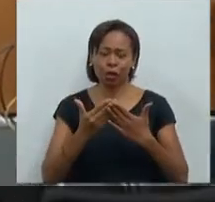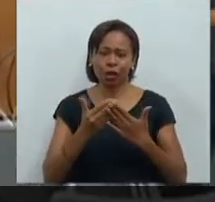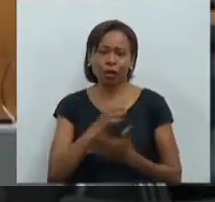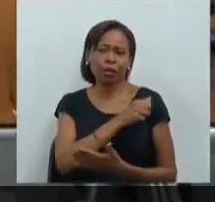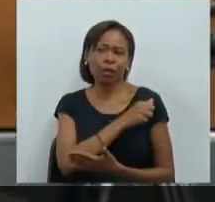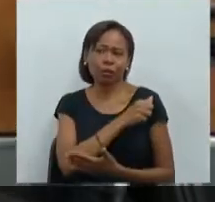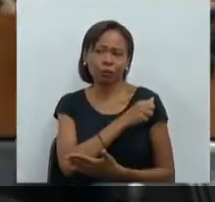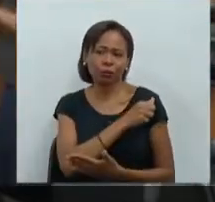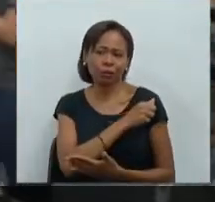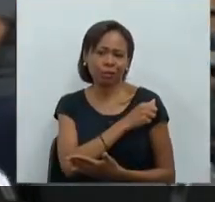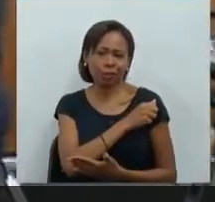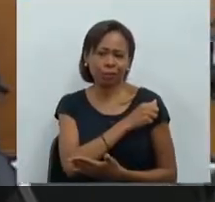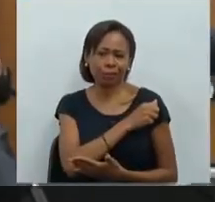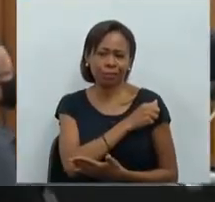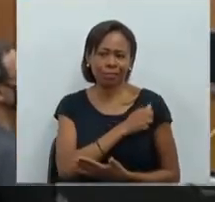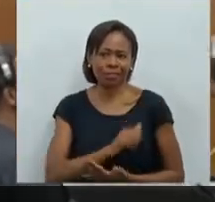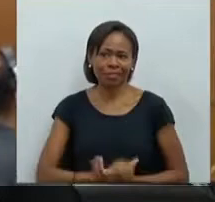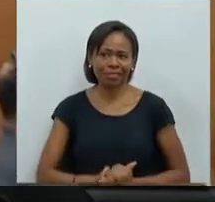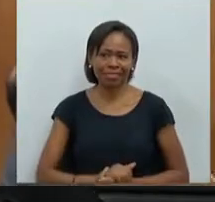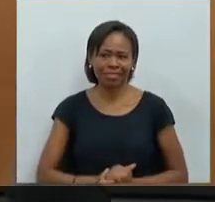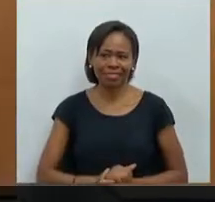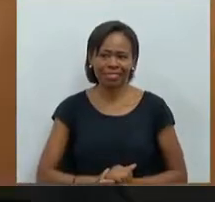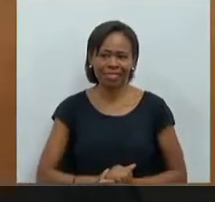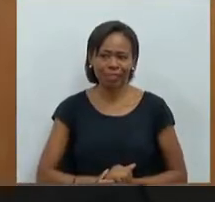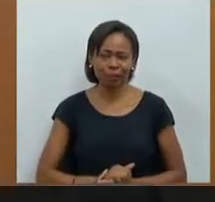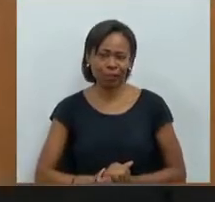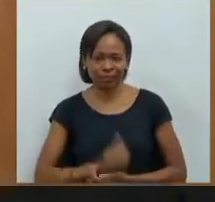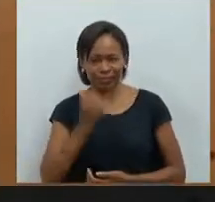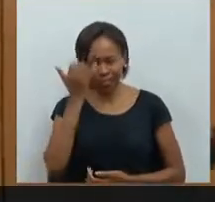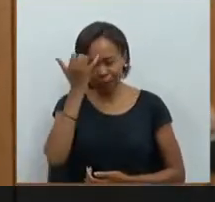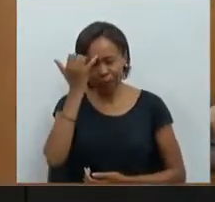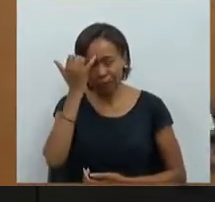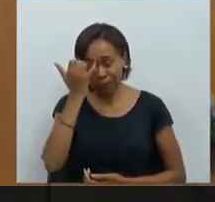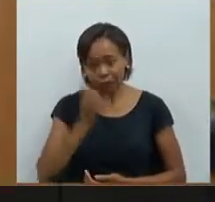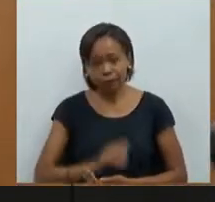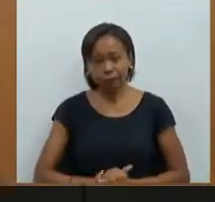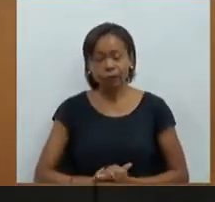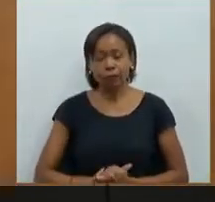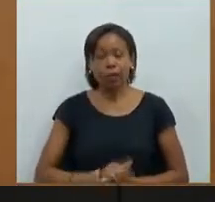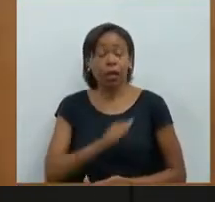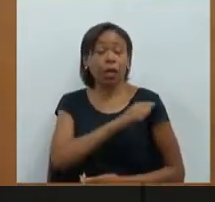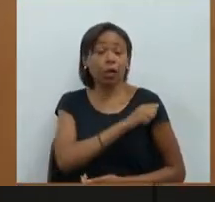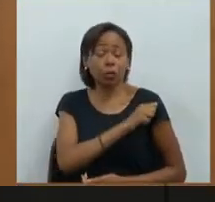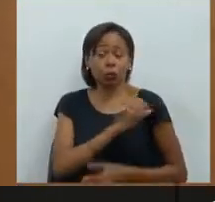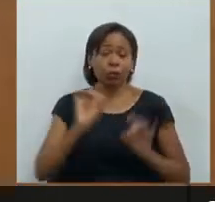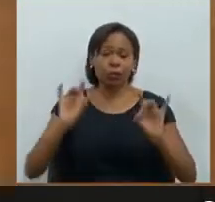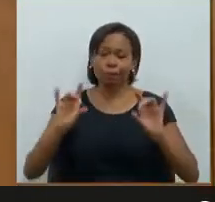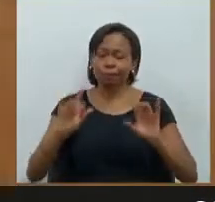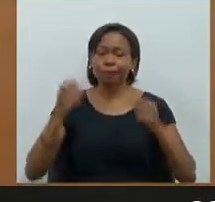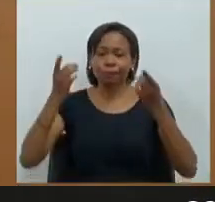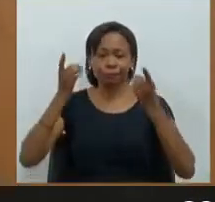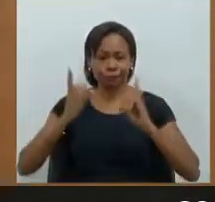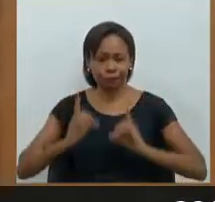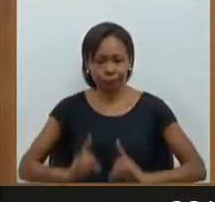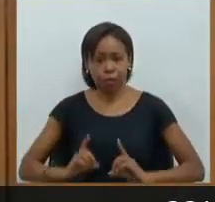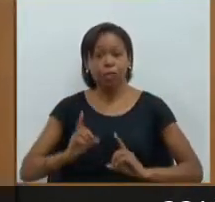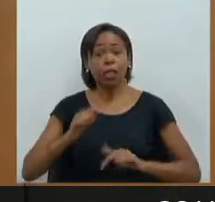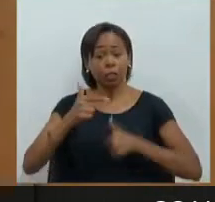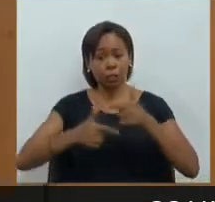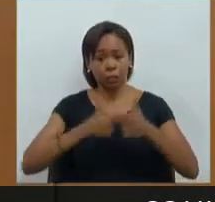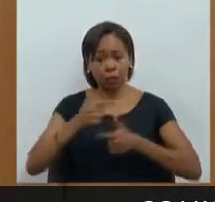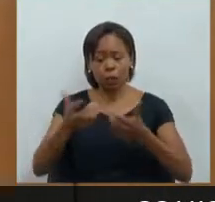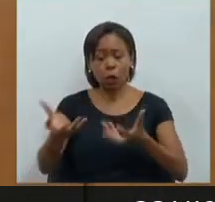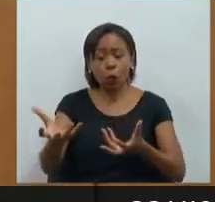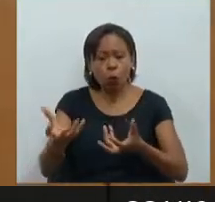todas as necessidades especiais. E a gente faz um trabalho de acolhimento desses alunos,